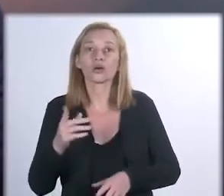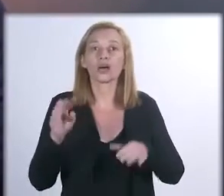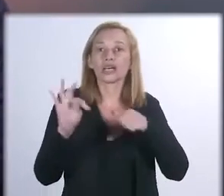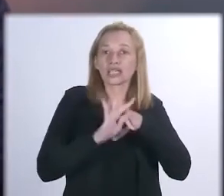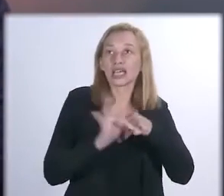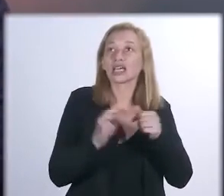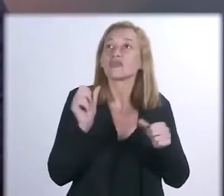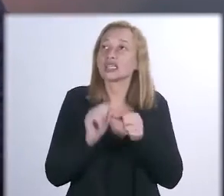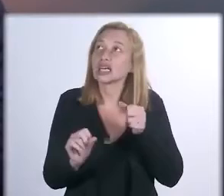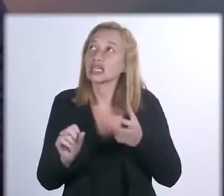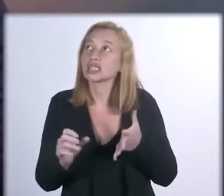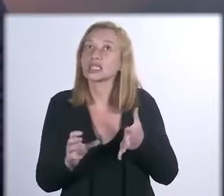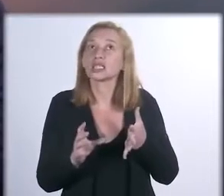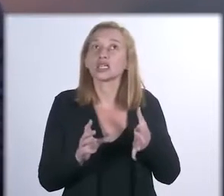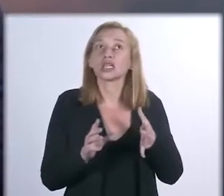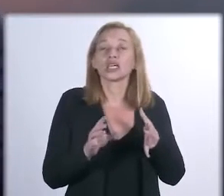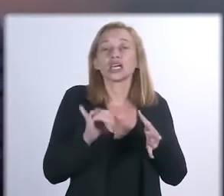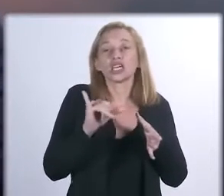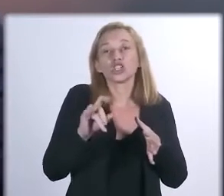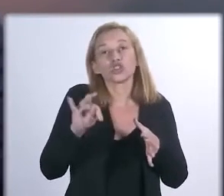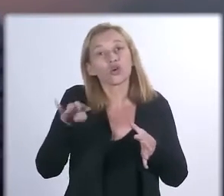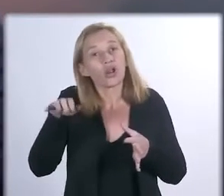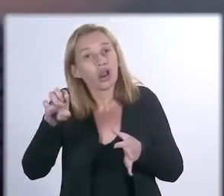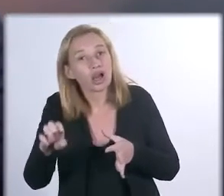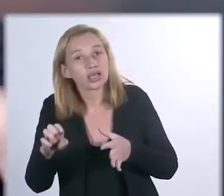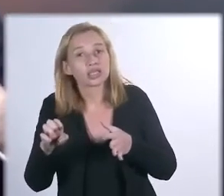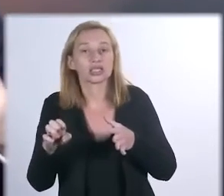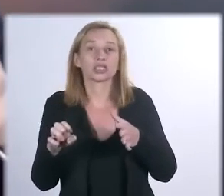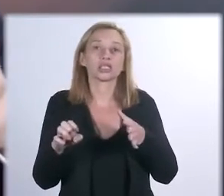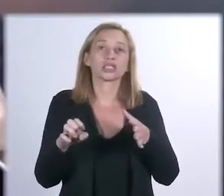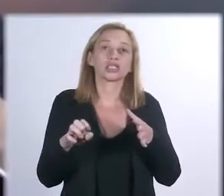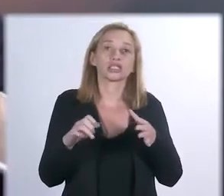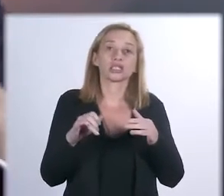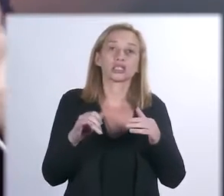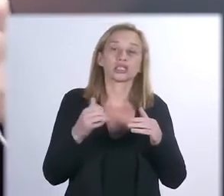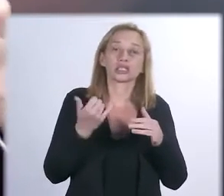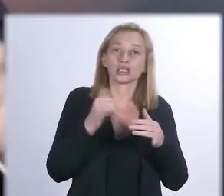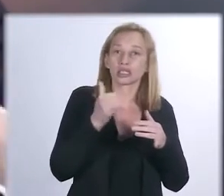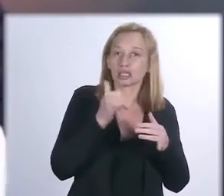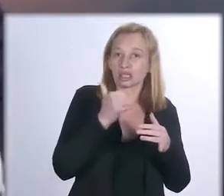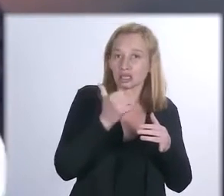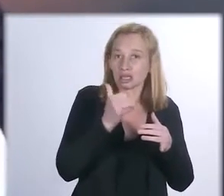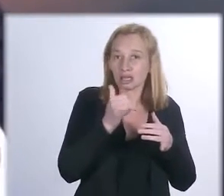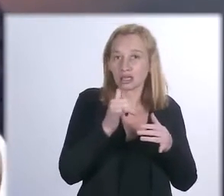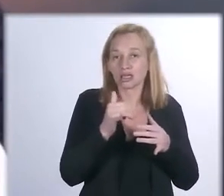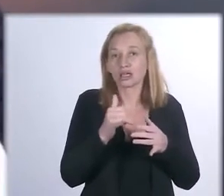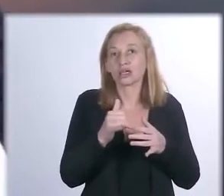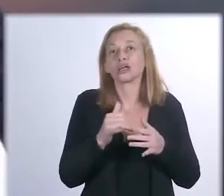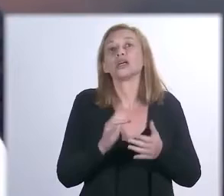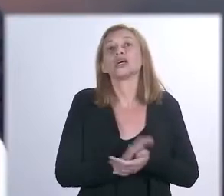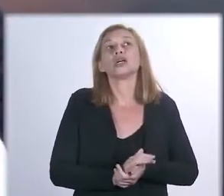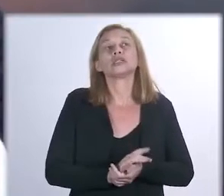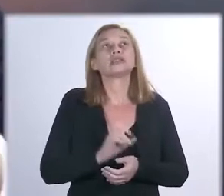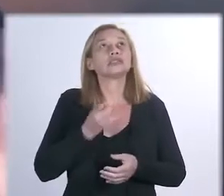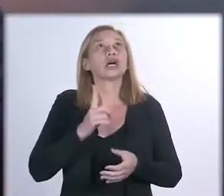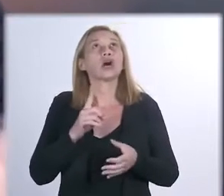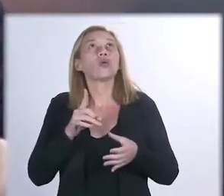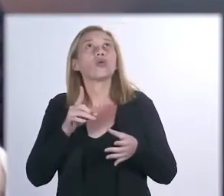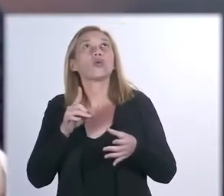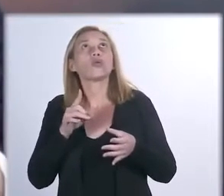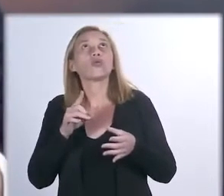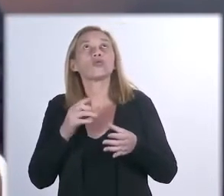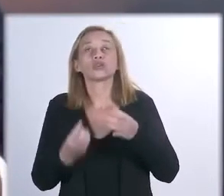esse isolante de transmissão elétrica, ele não fosse mais produzido, e